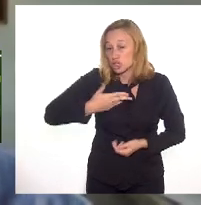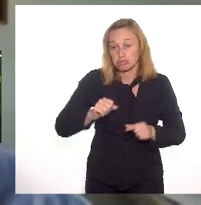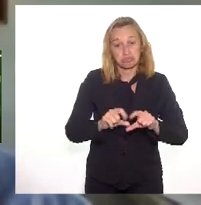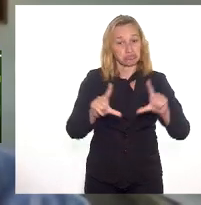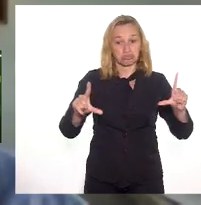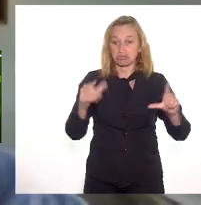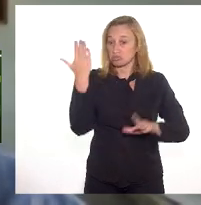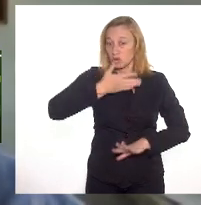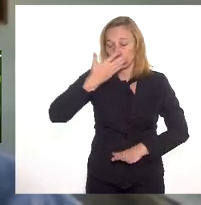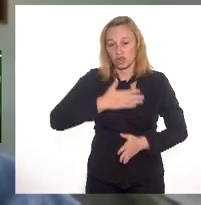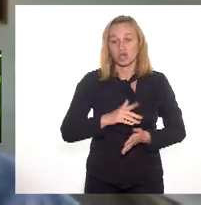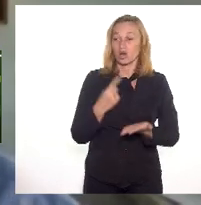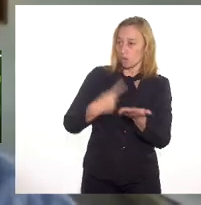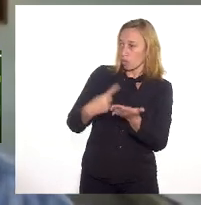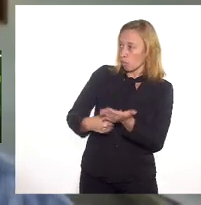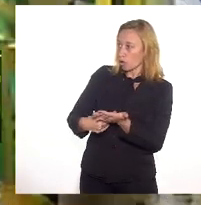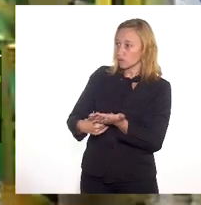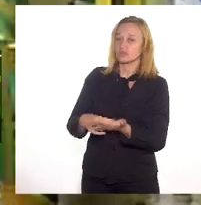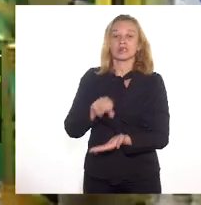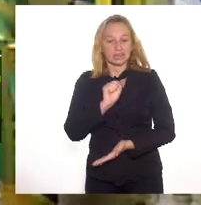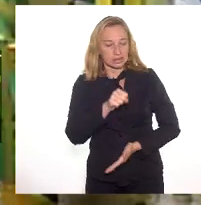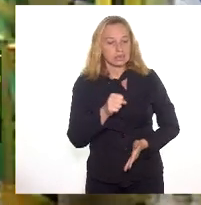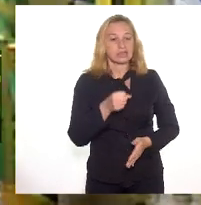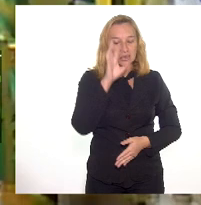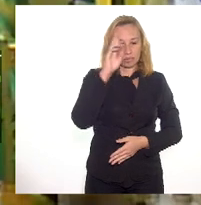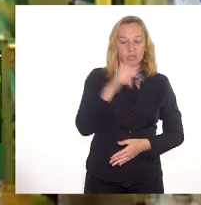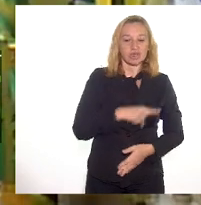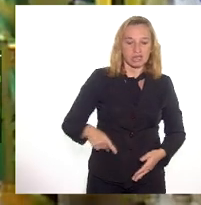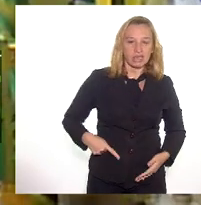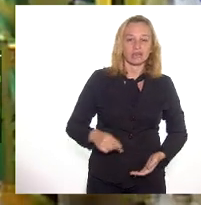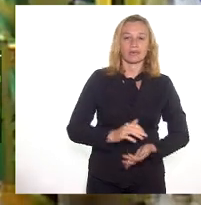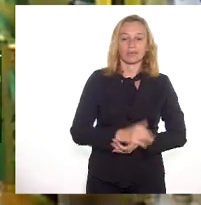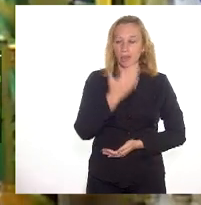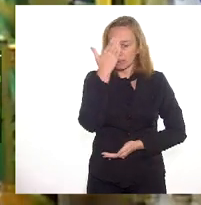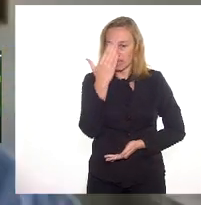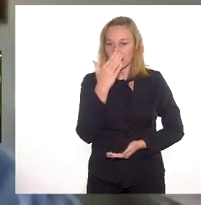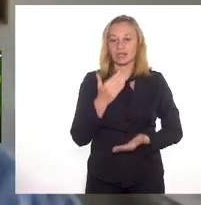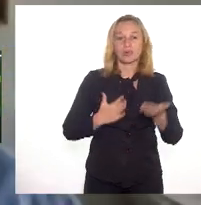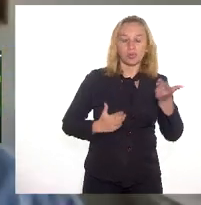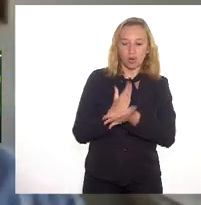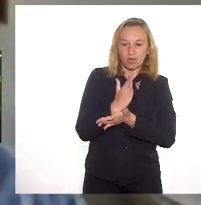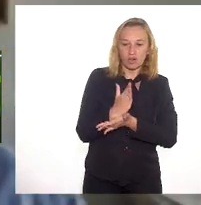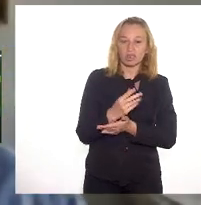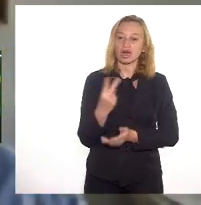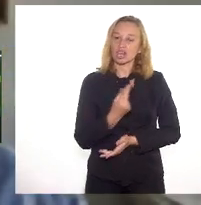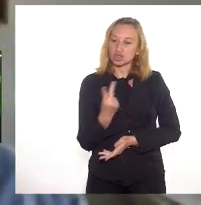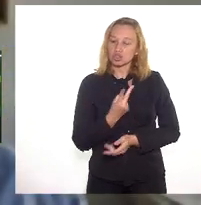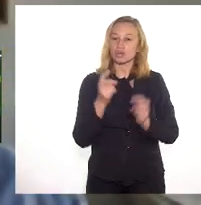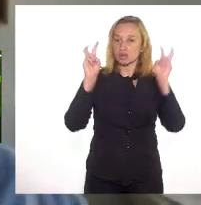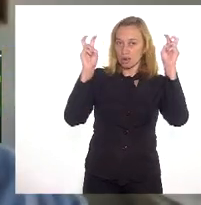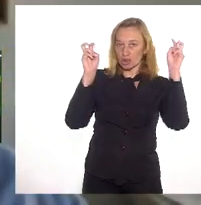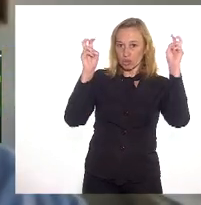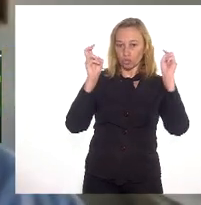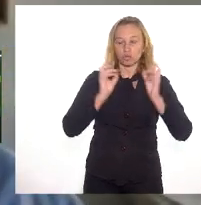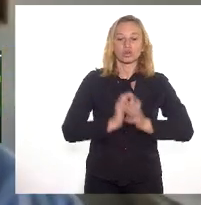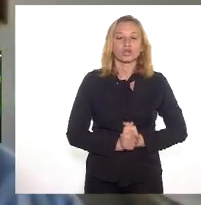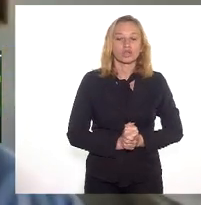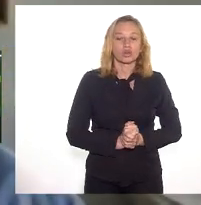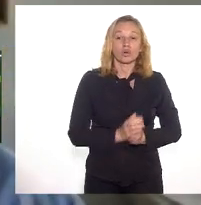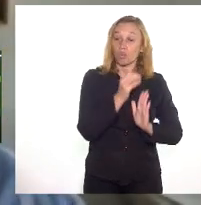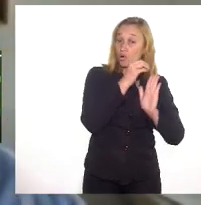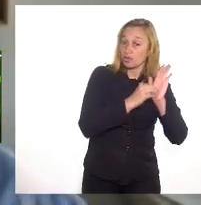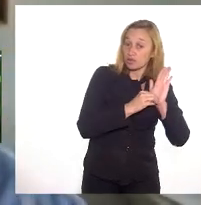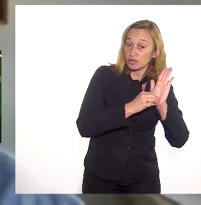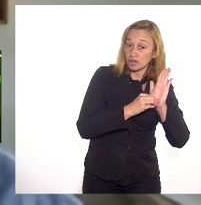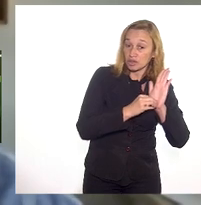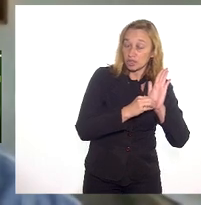Dionísio Lins. O senhor concorda, deputado? Favorável, senhor presidente. Muito obrigado. Então, está aprovadas as duas questões. O ofício,